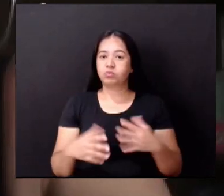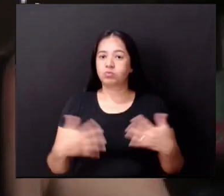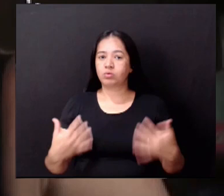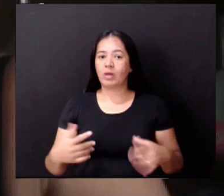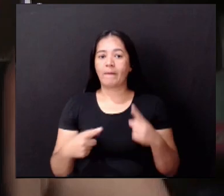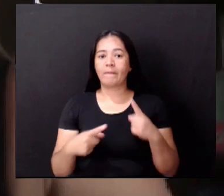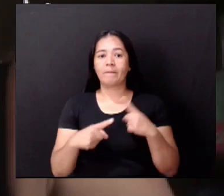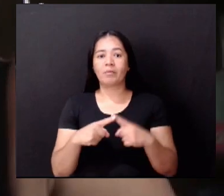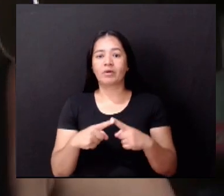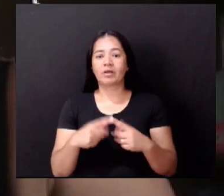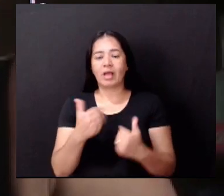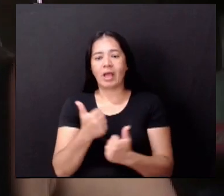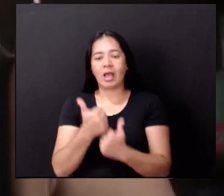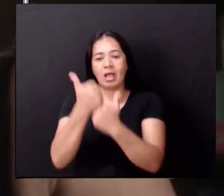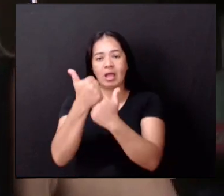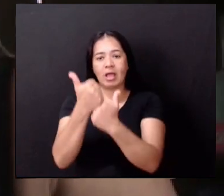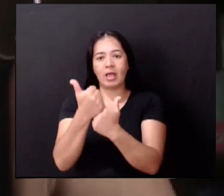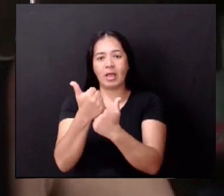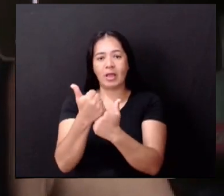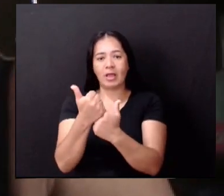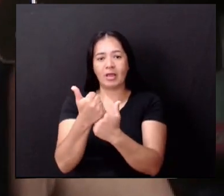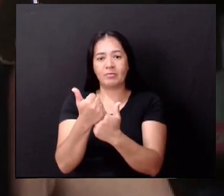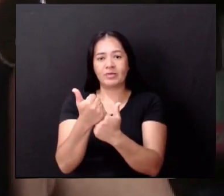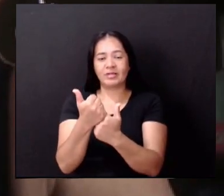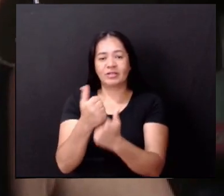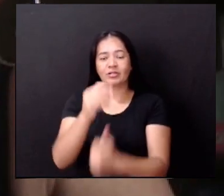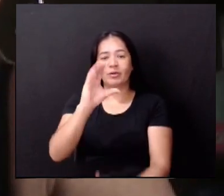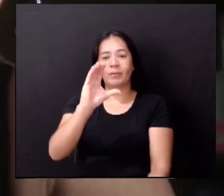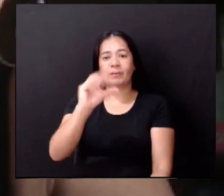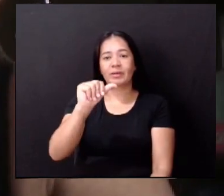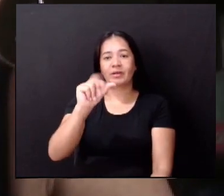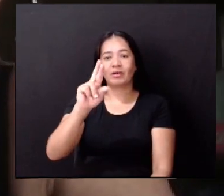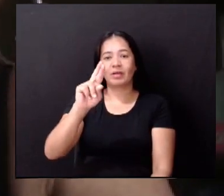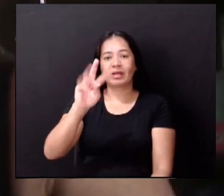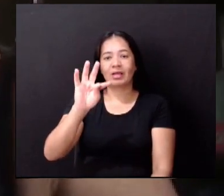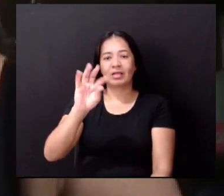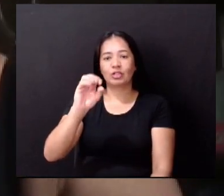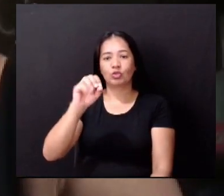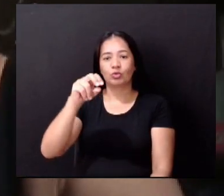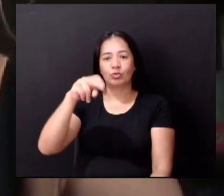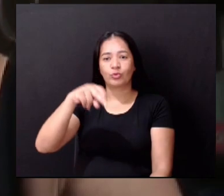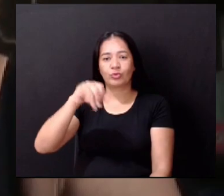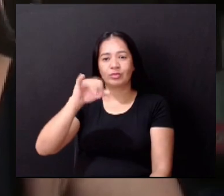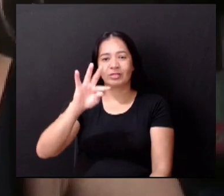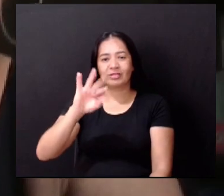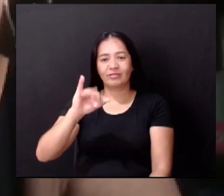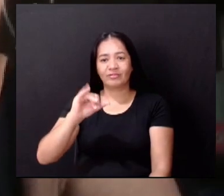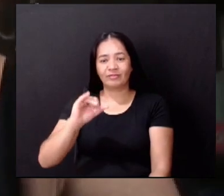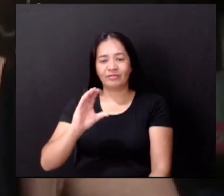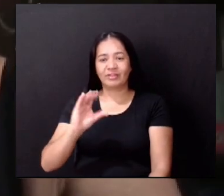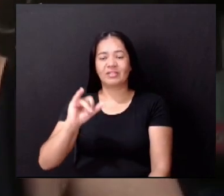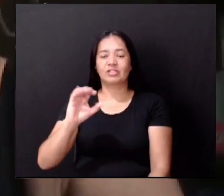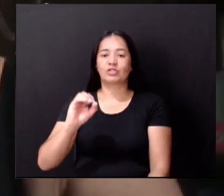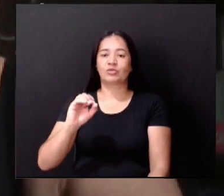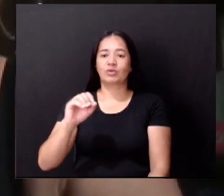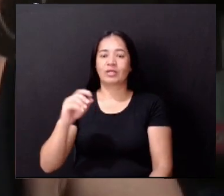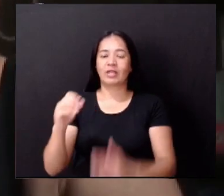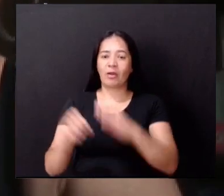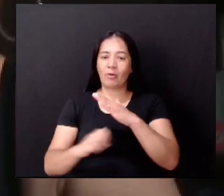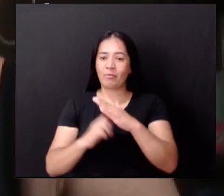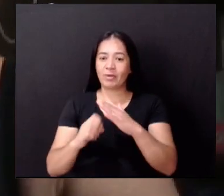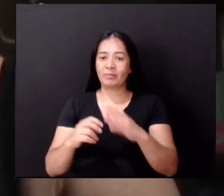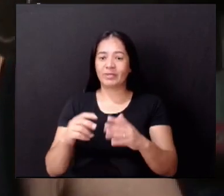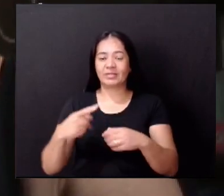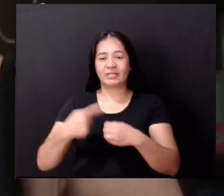urgência enorme, né? Porque, apoiados pelo cartonifício Valinhos, que é uma empresa pioneira na